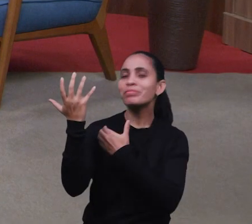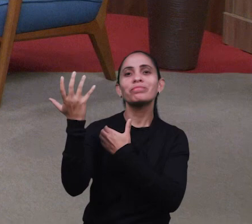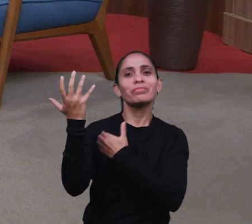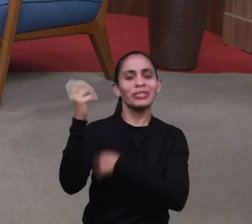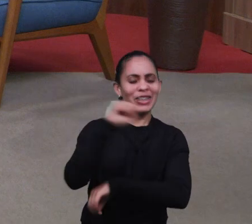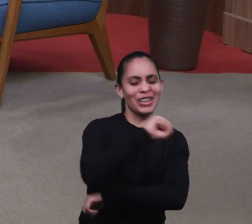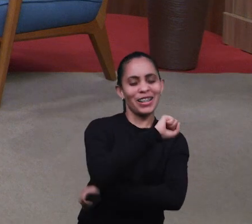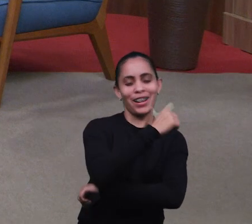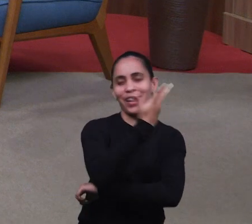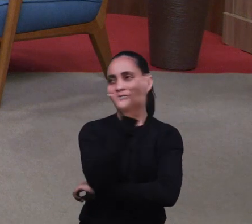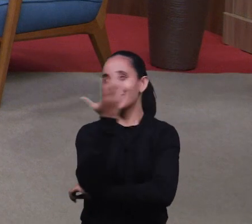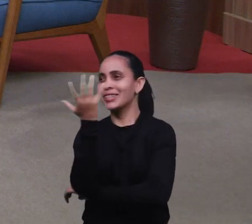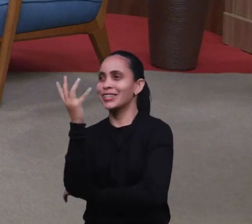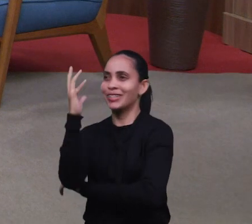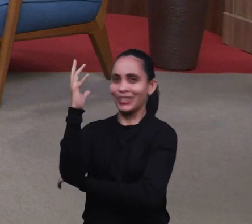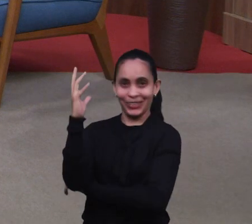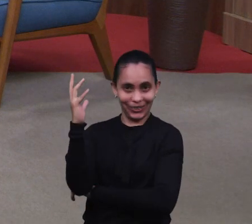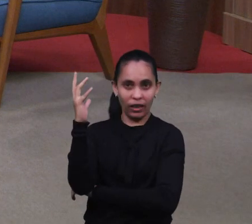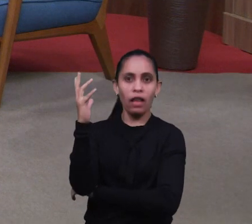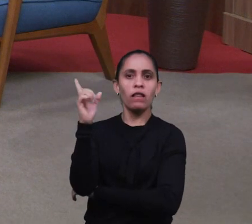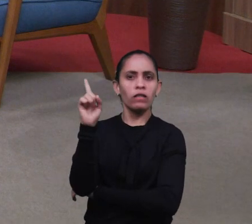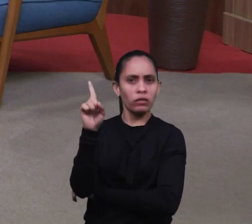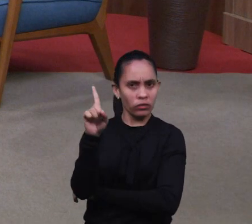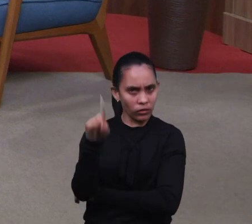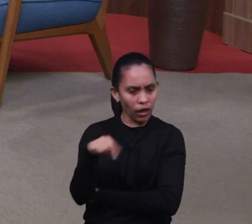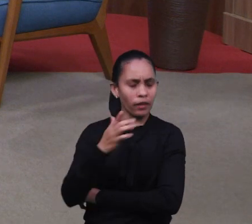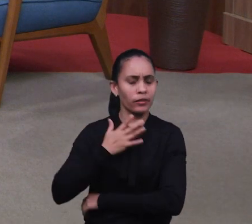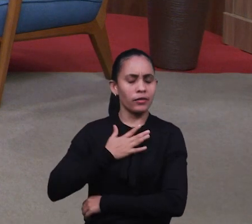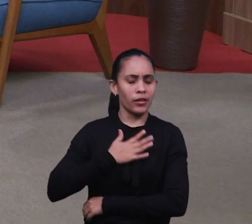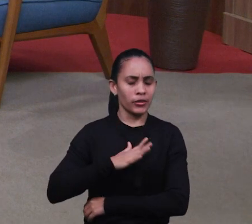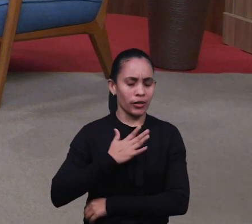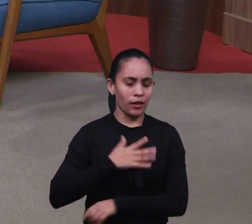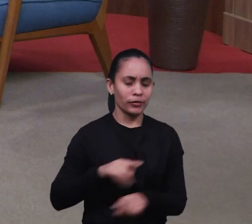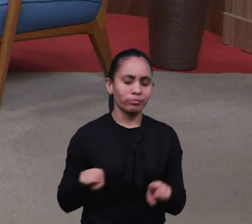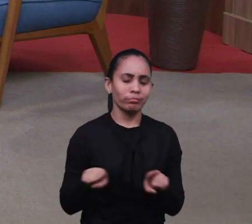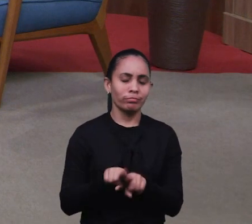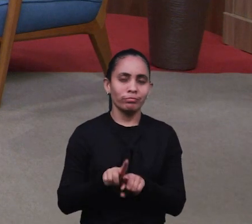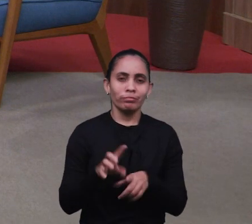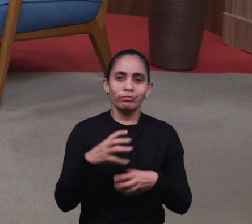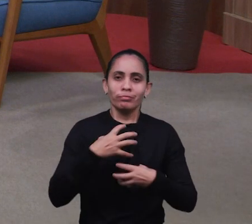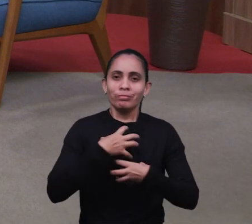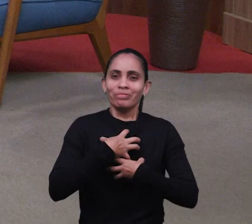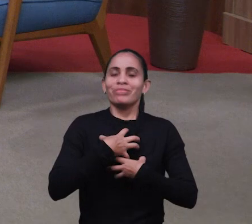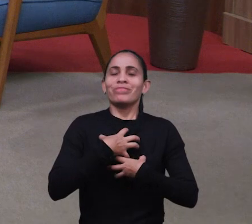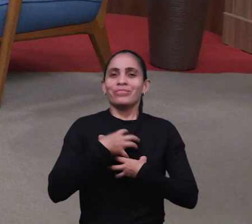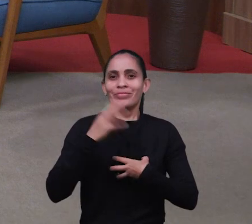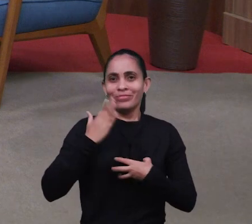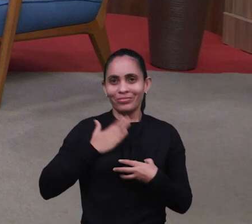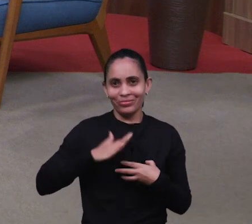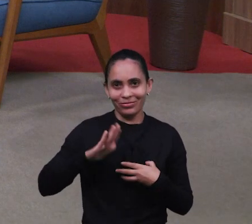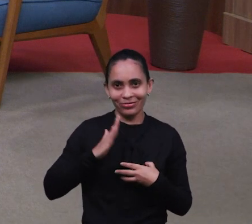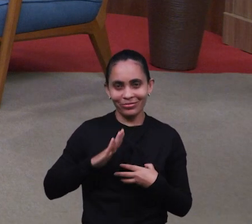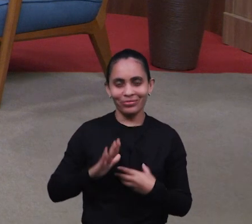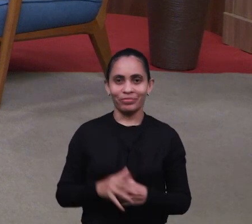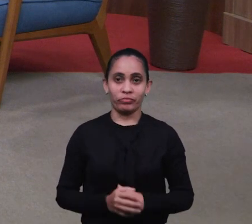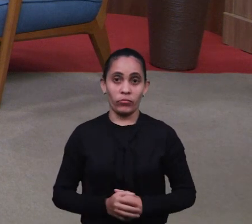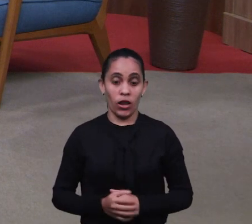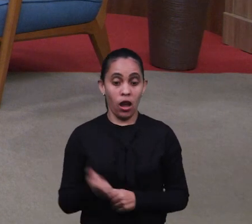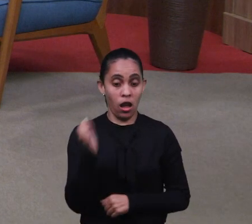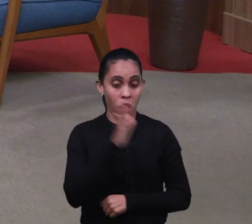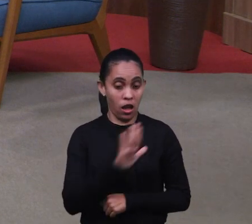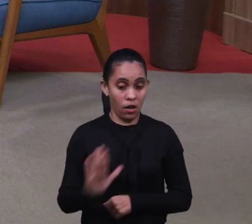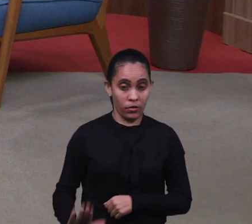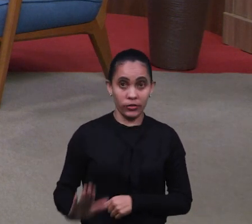a macieira entre as árvores do bosque, que é descanso e alimento para nós. Hoje, na aula